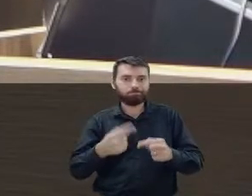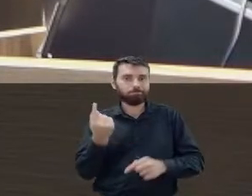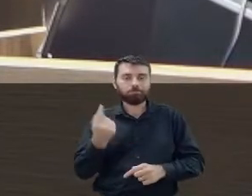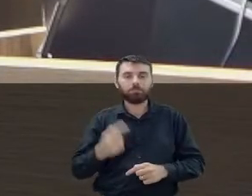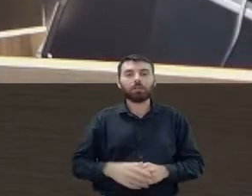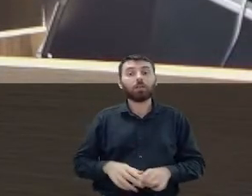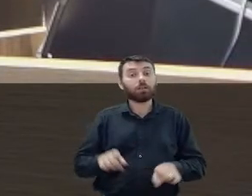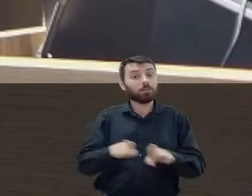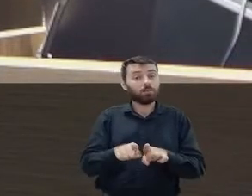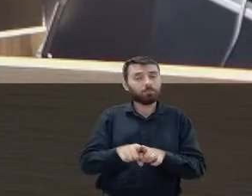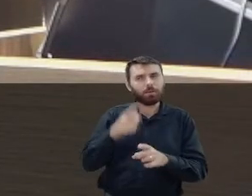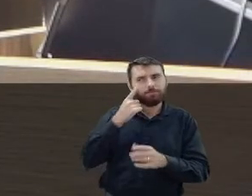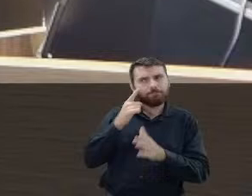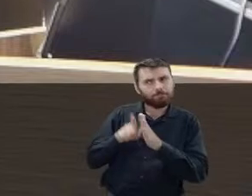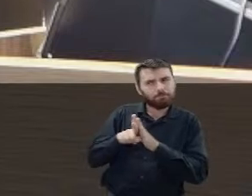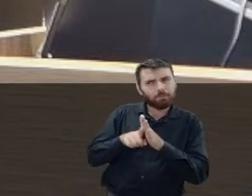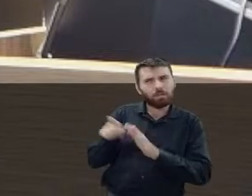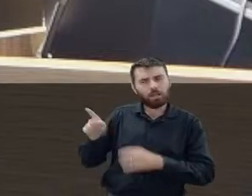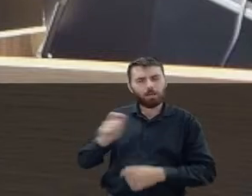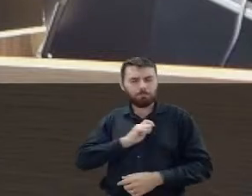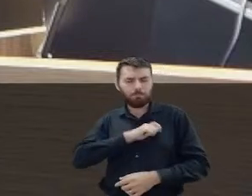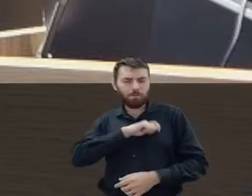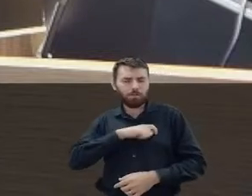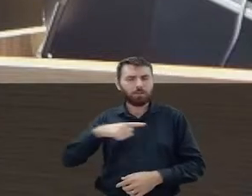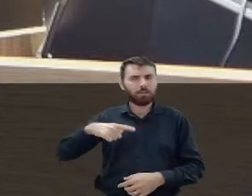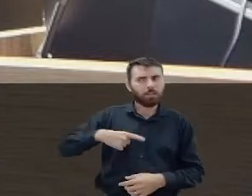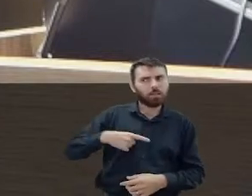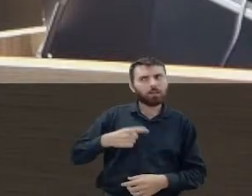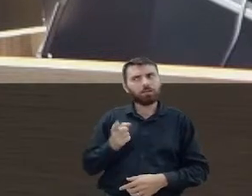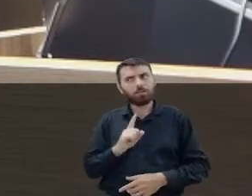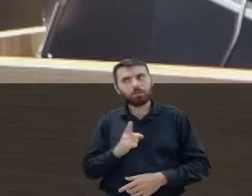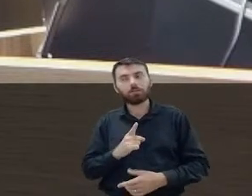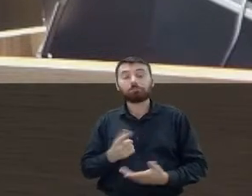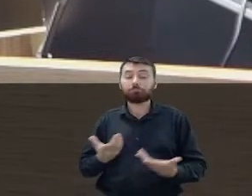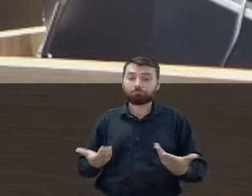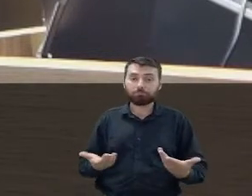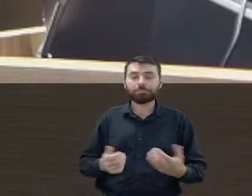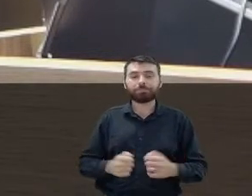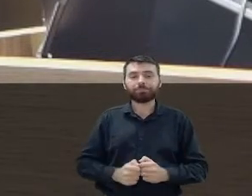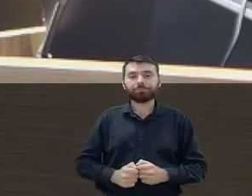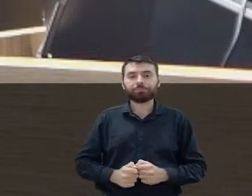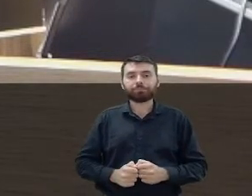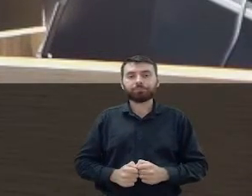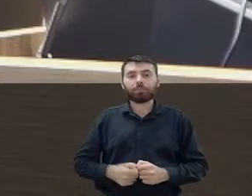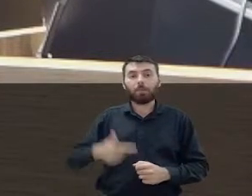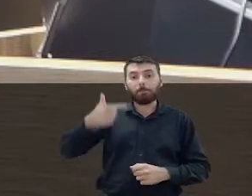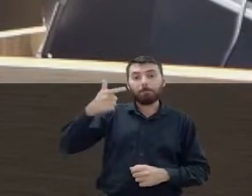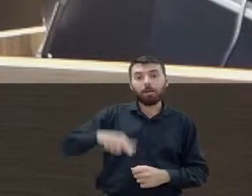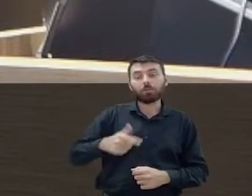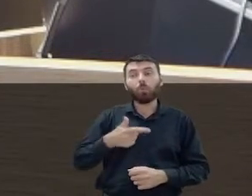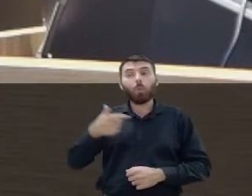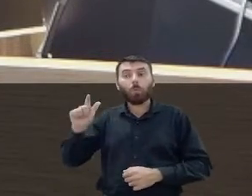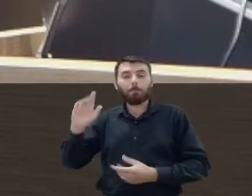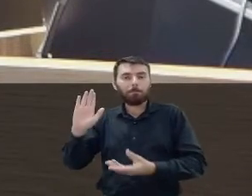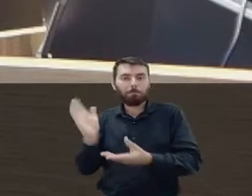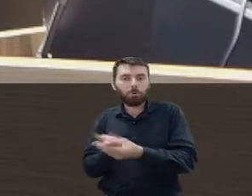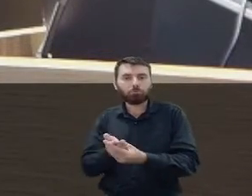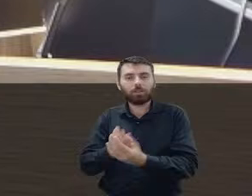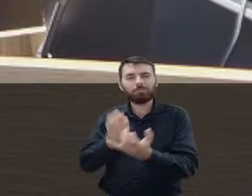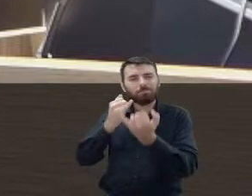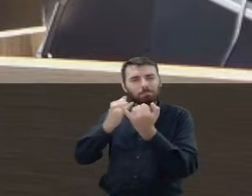que rege toda a espécie contratual. Ainda cito mais um julgado de precedente em caso similar,